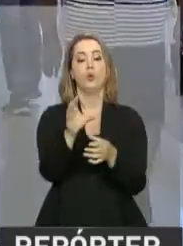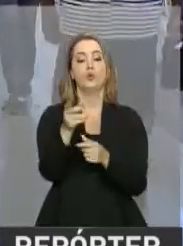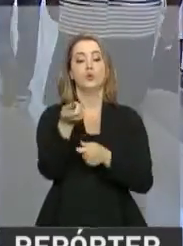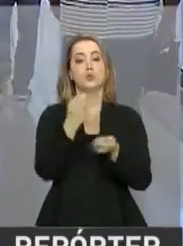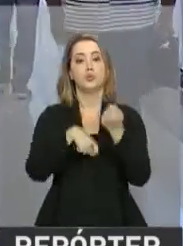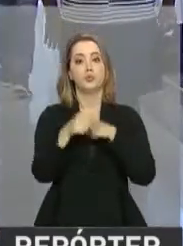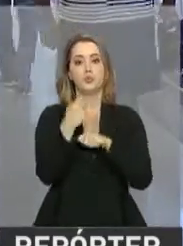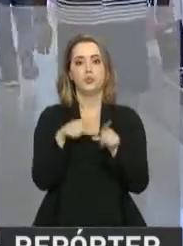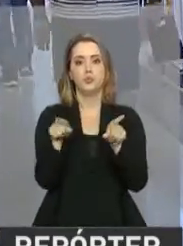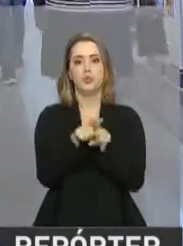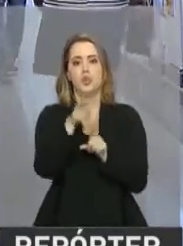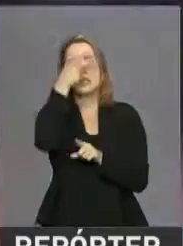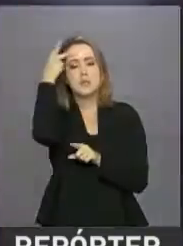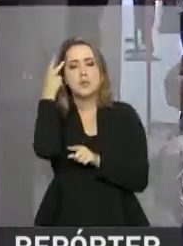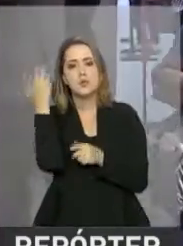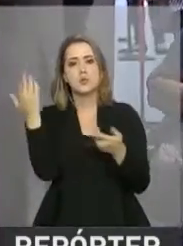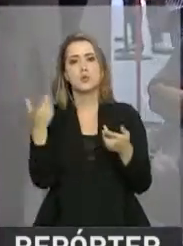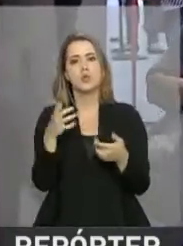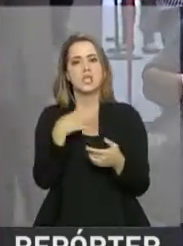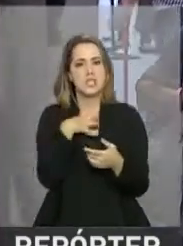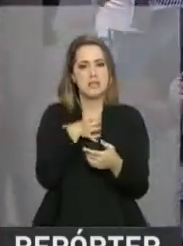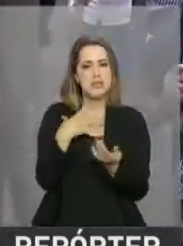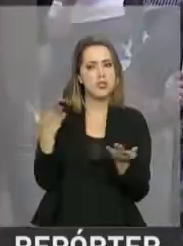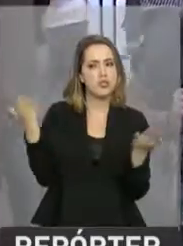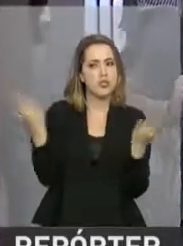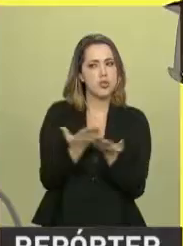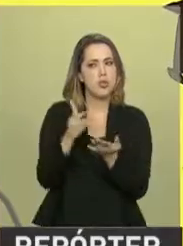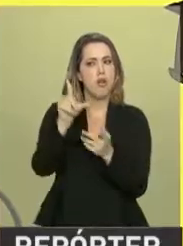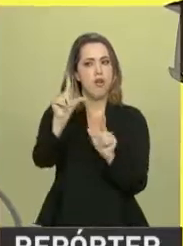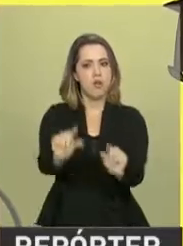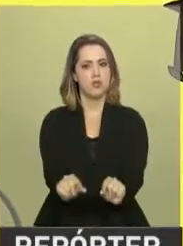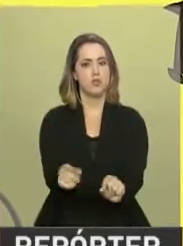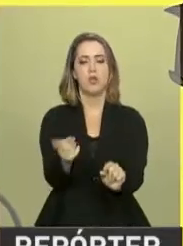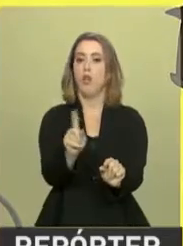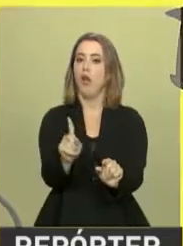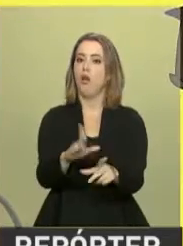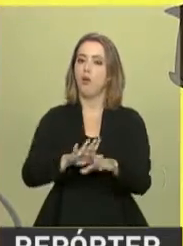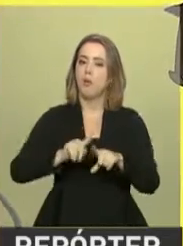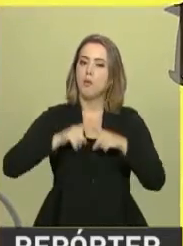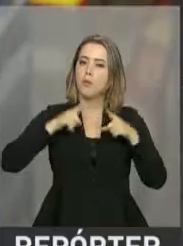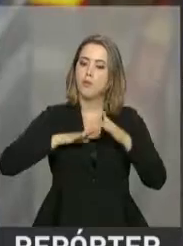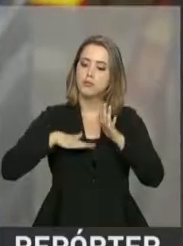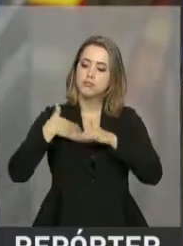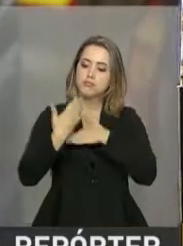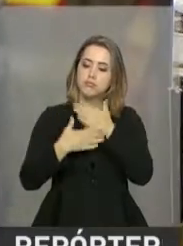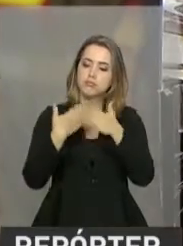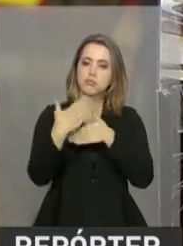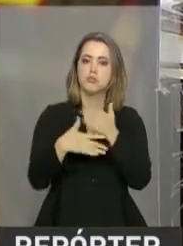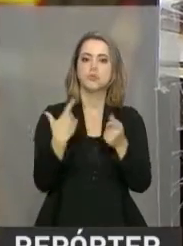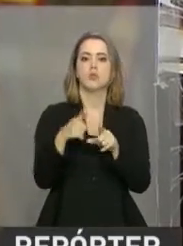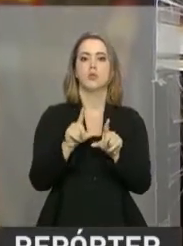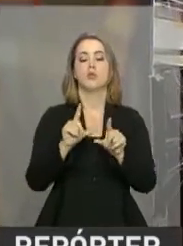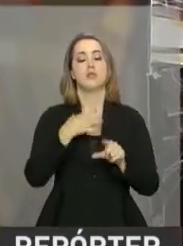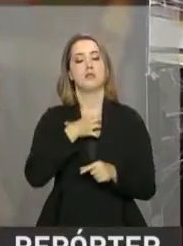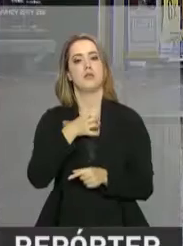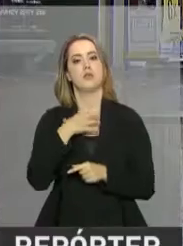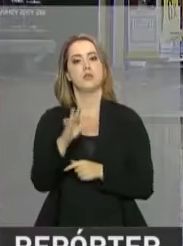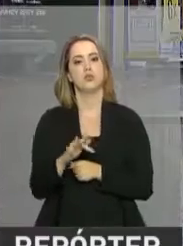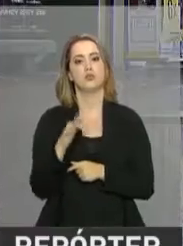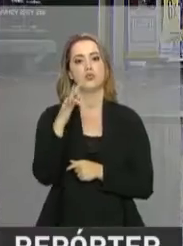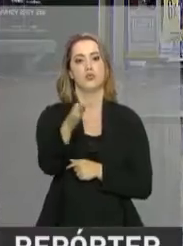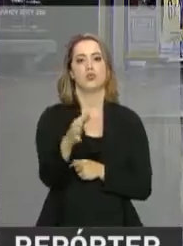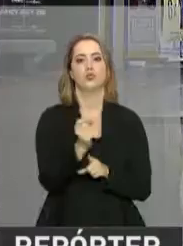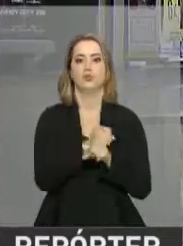não vão sentir imediatamente as parcelas mais em conta mas o efeito da redução vai ser sentido por